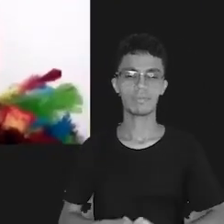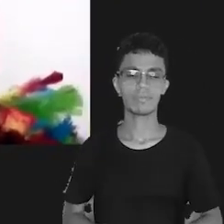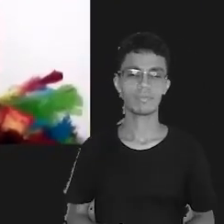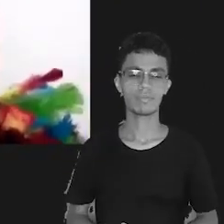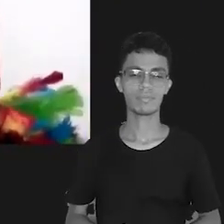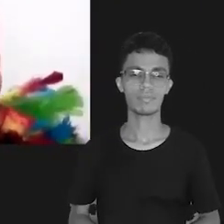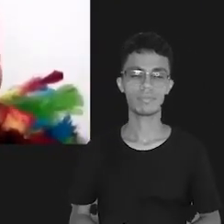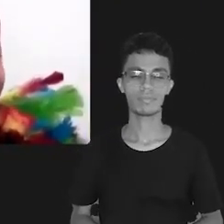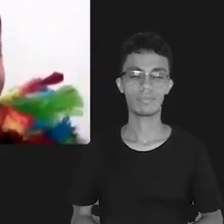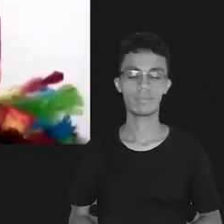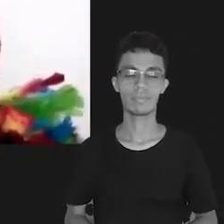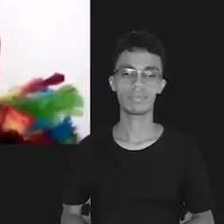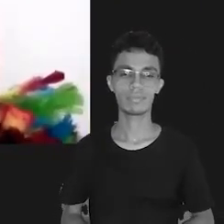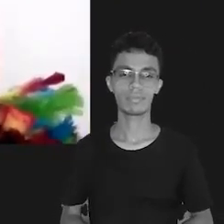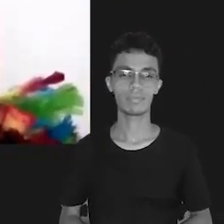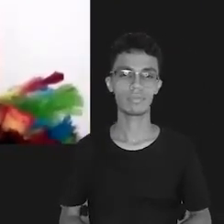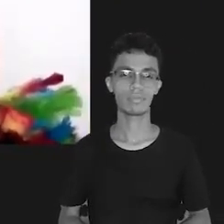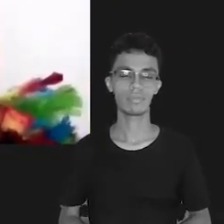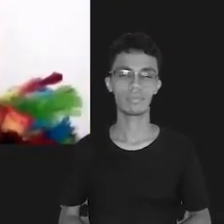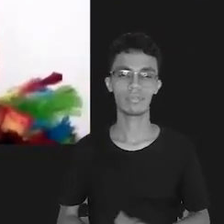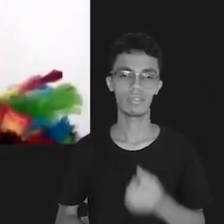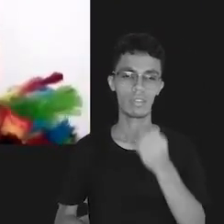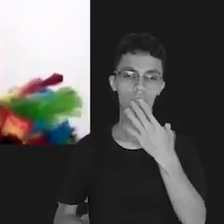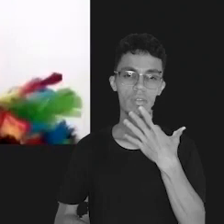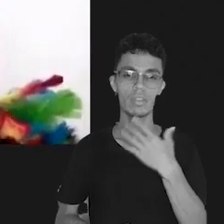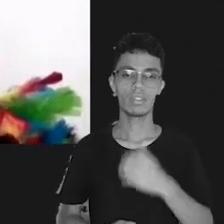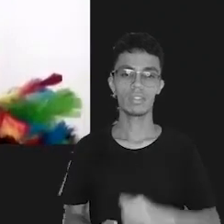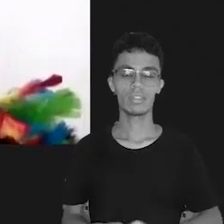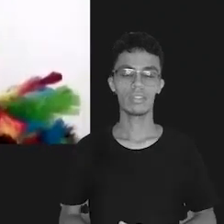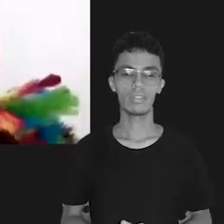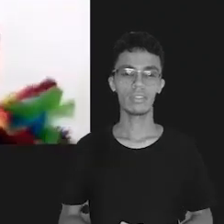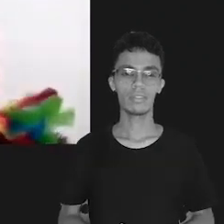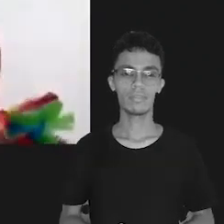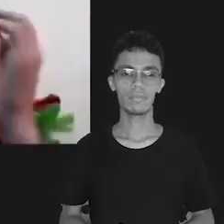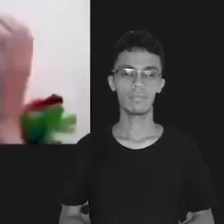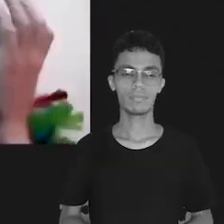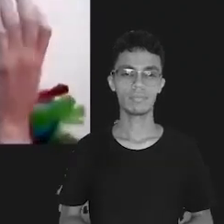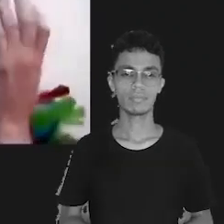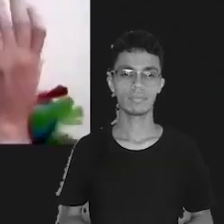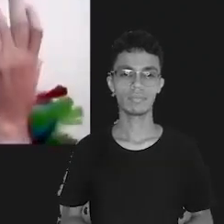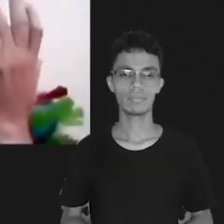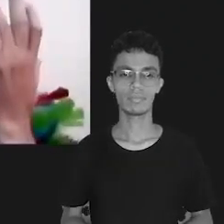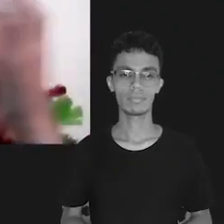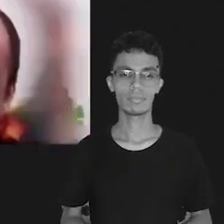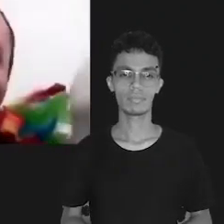Maravilha. Cara, esse cara é um achado, hein, Joca? Pô, Maciel, massa.